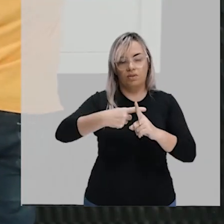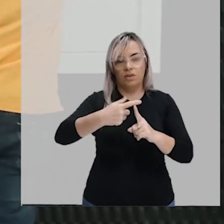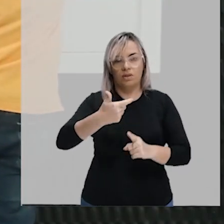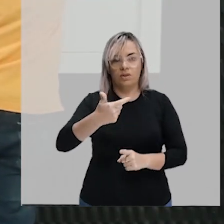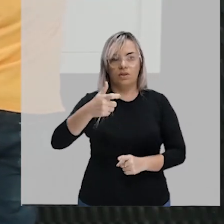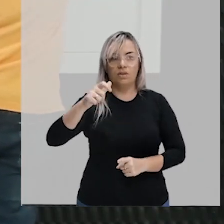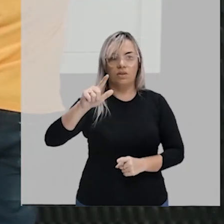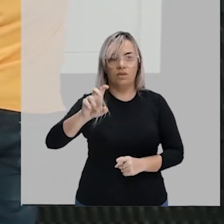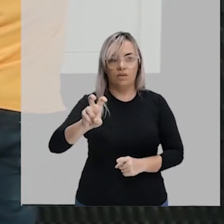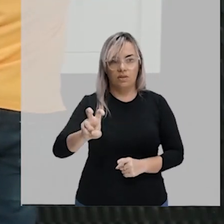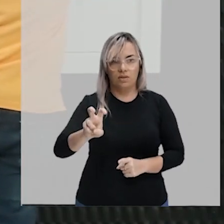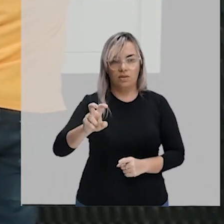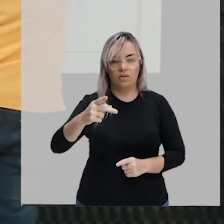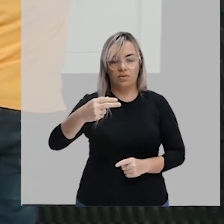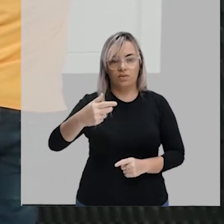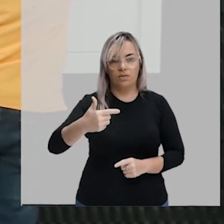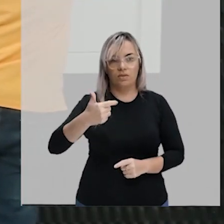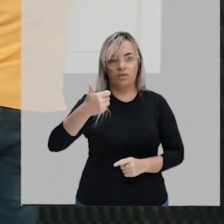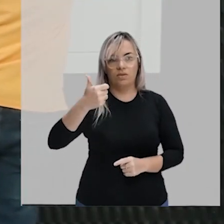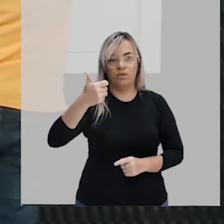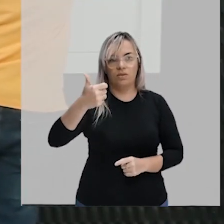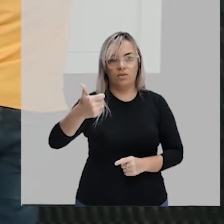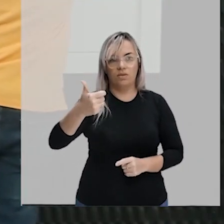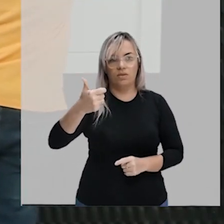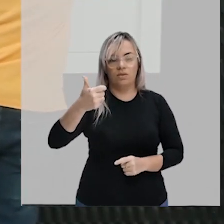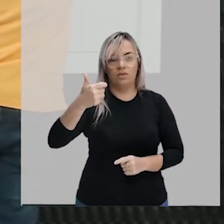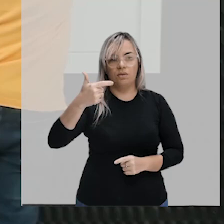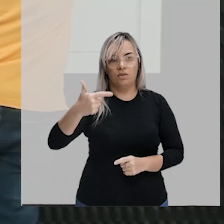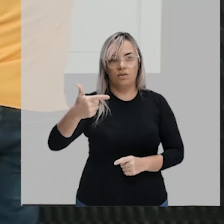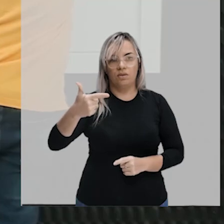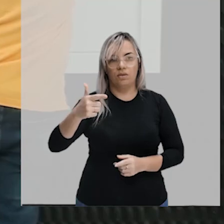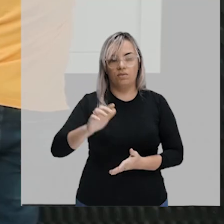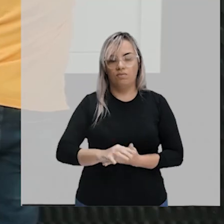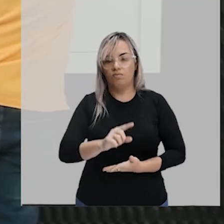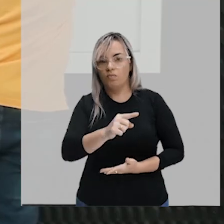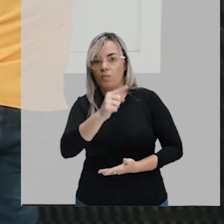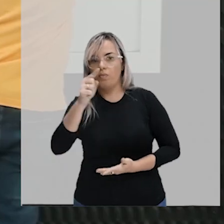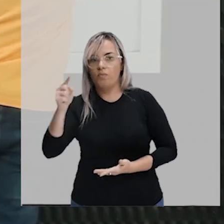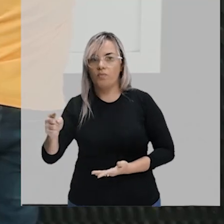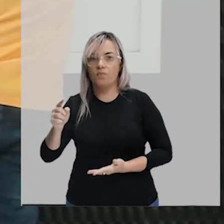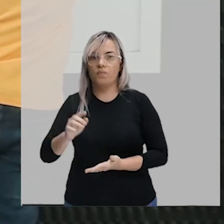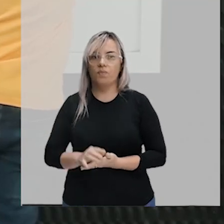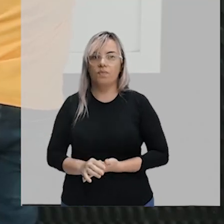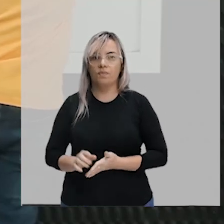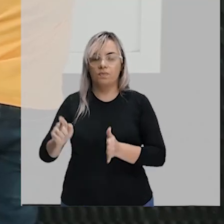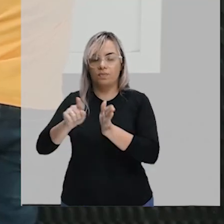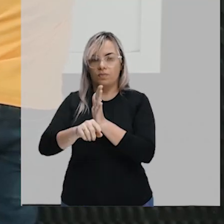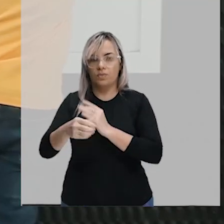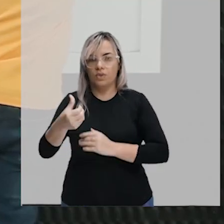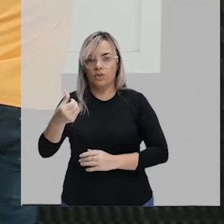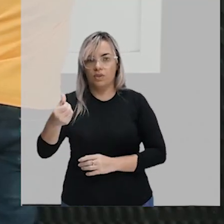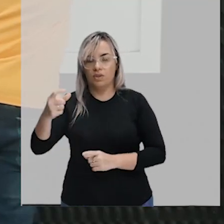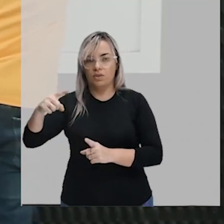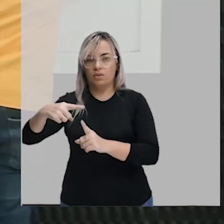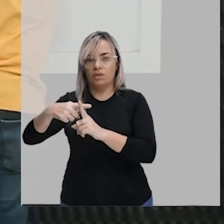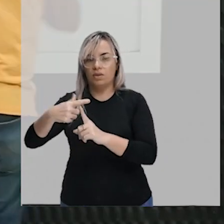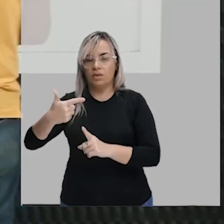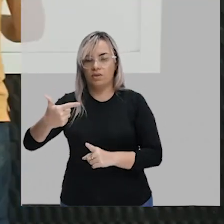12. Que vai ficar menos 6, mais 20. Isso aqui dá